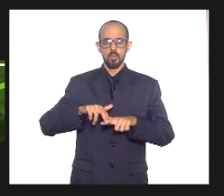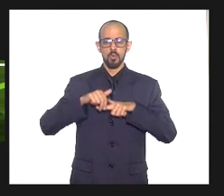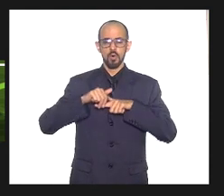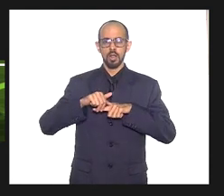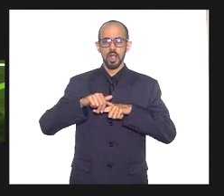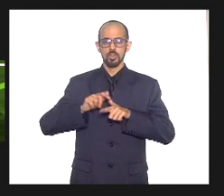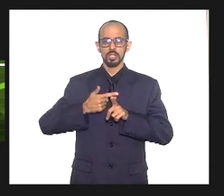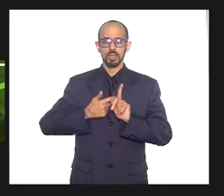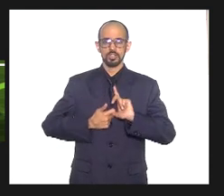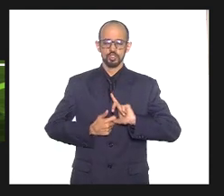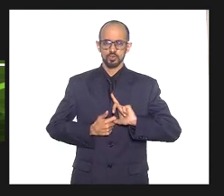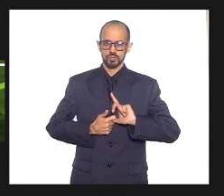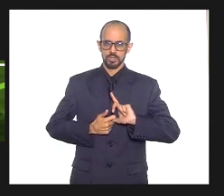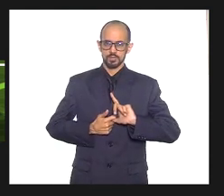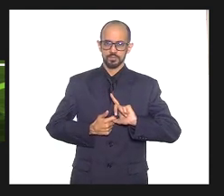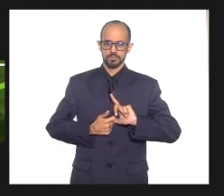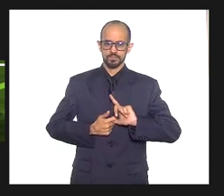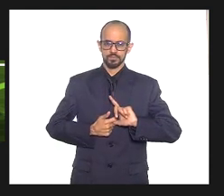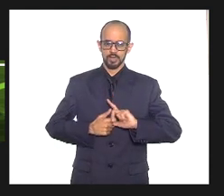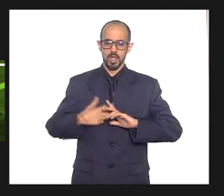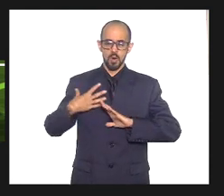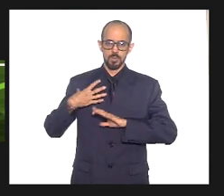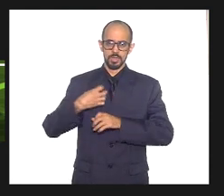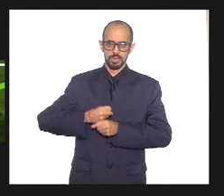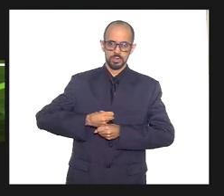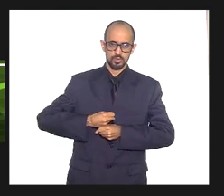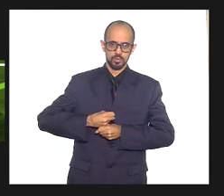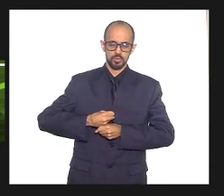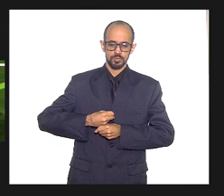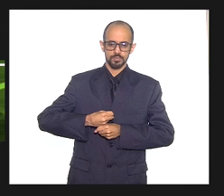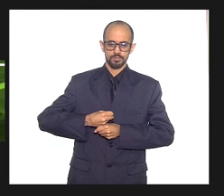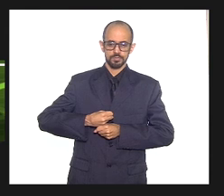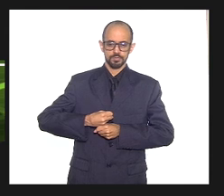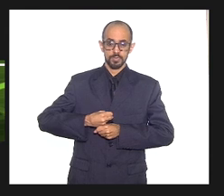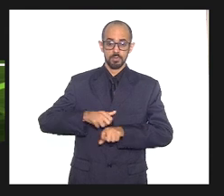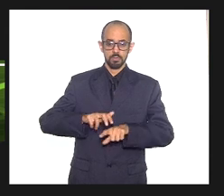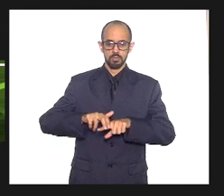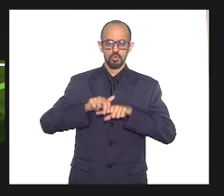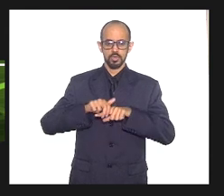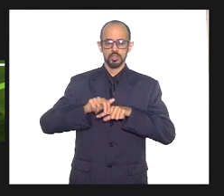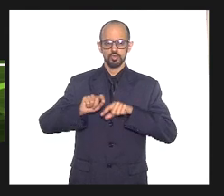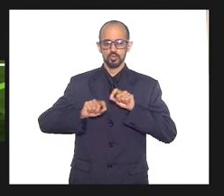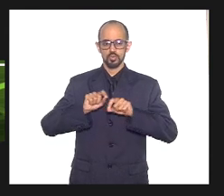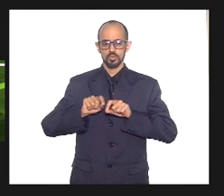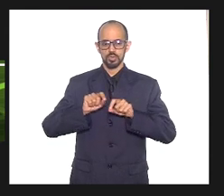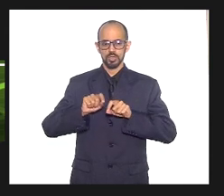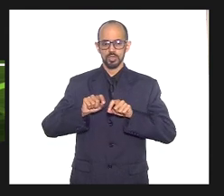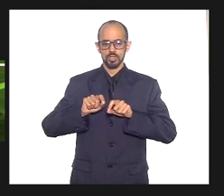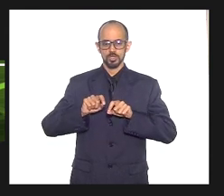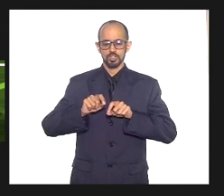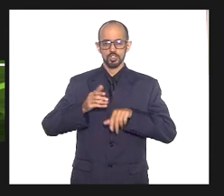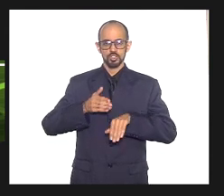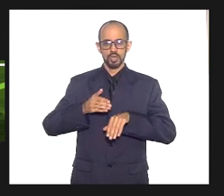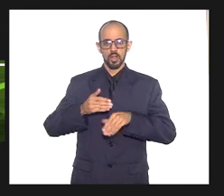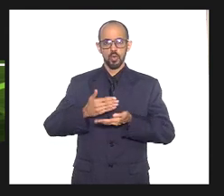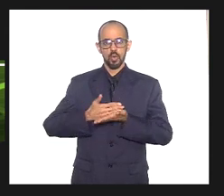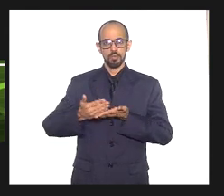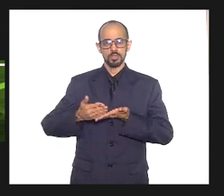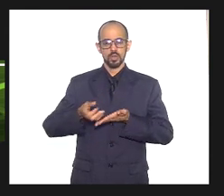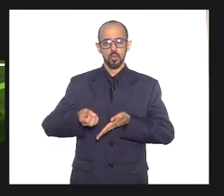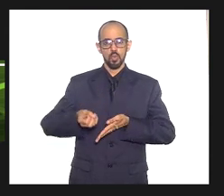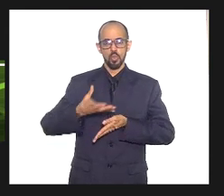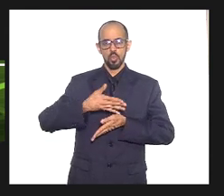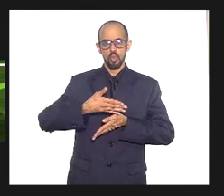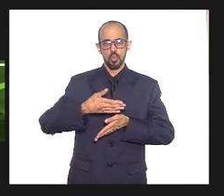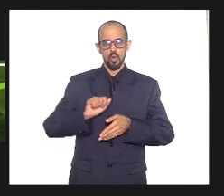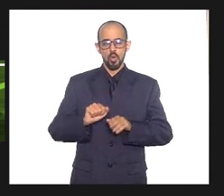sua dívida acumulada, e por isso nós estamos entrando no novo regime de